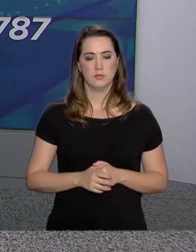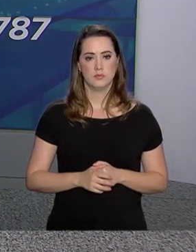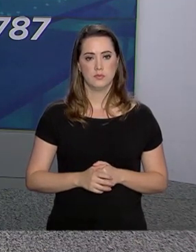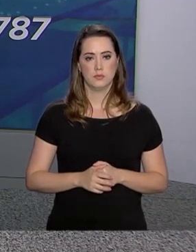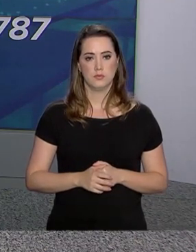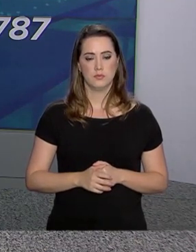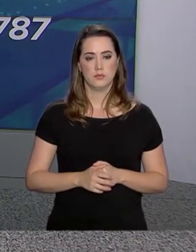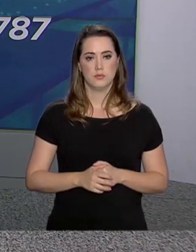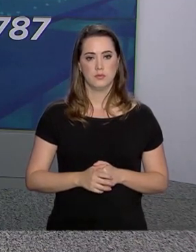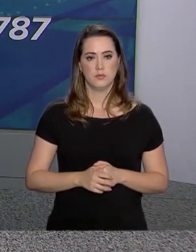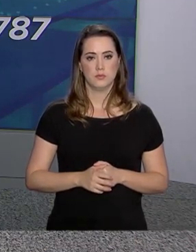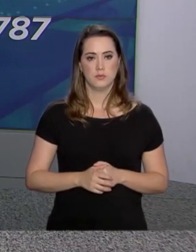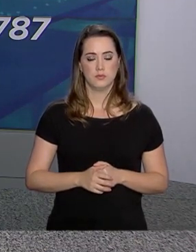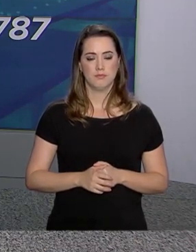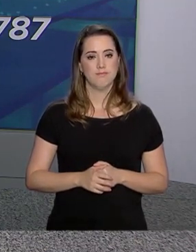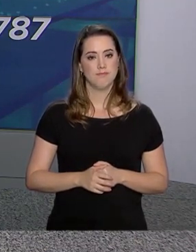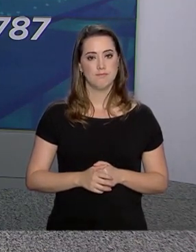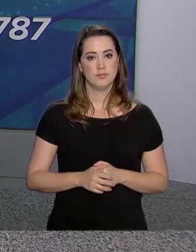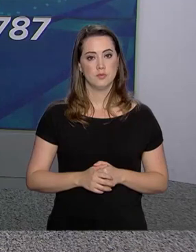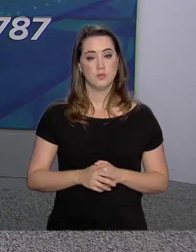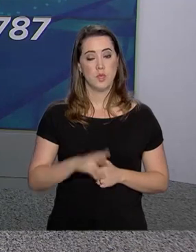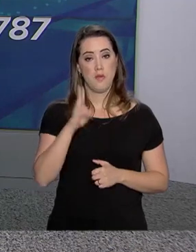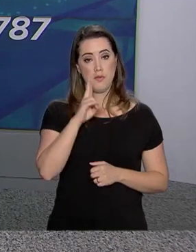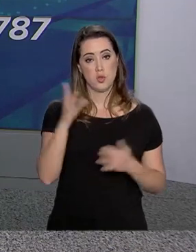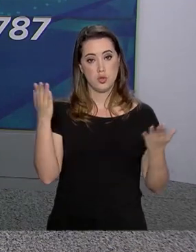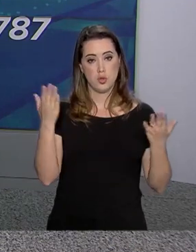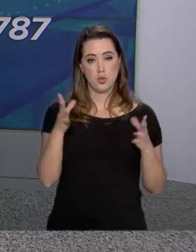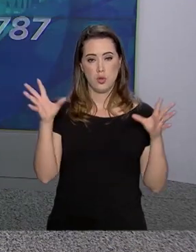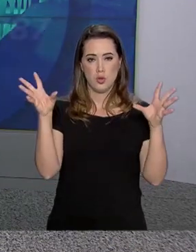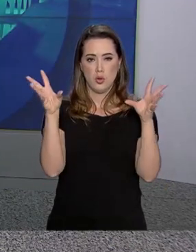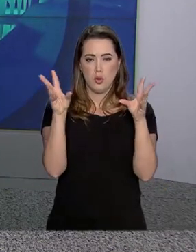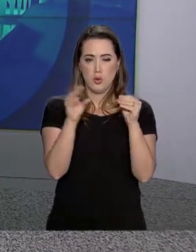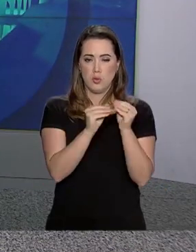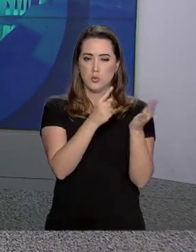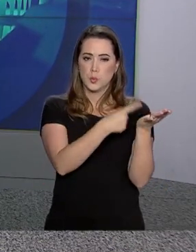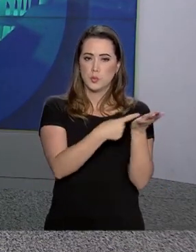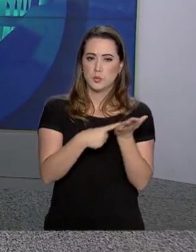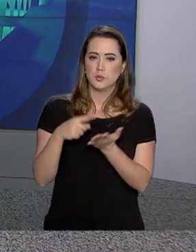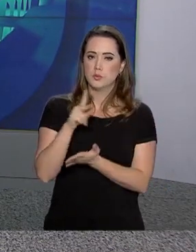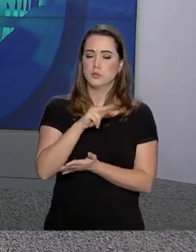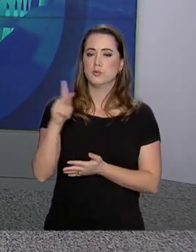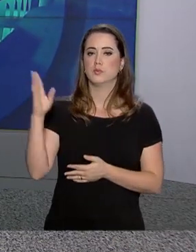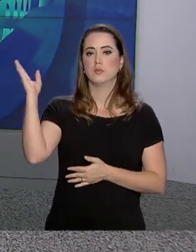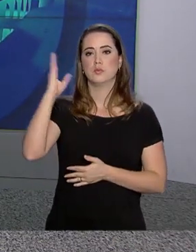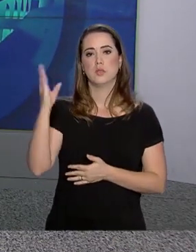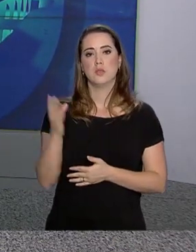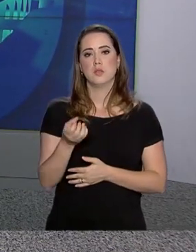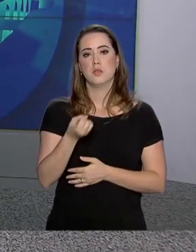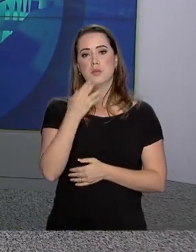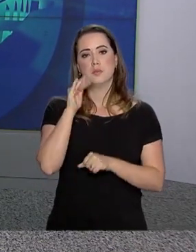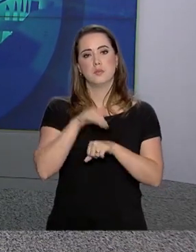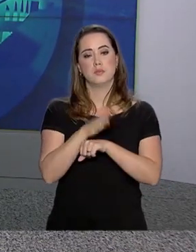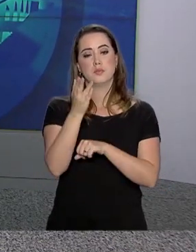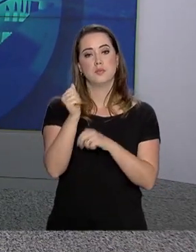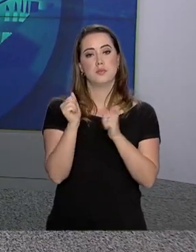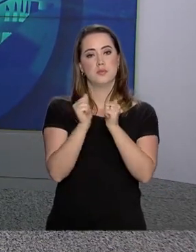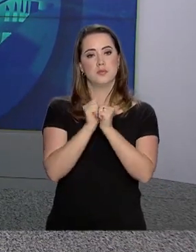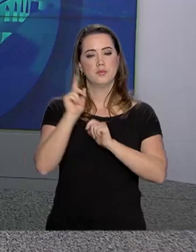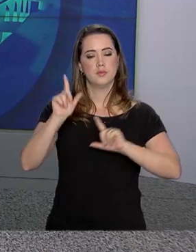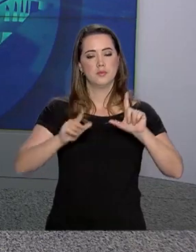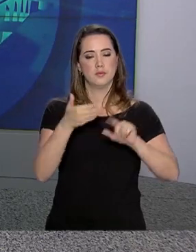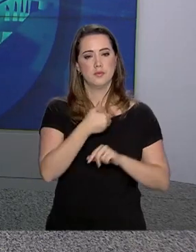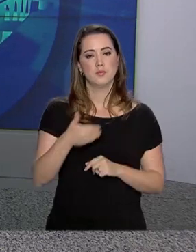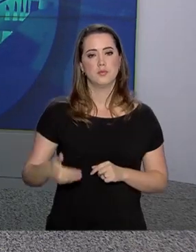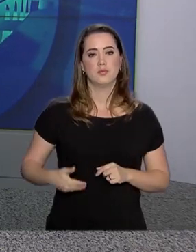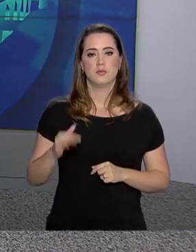-87-87. Acompanhe agora um resumo da agenda do presidente da República. Uma boa noite para